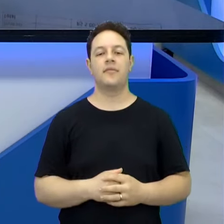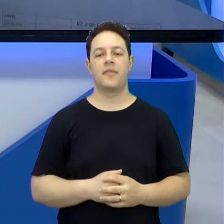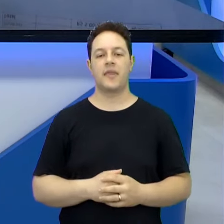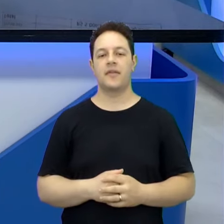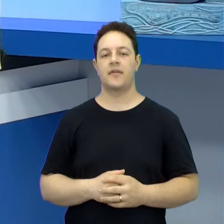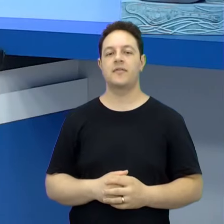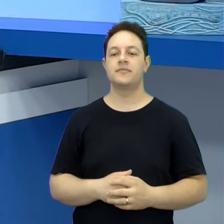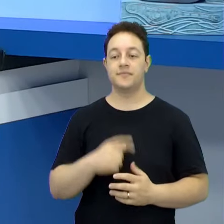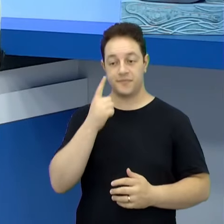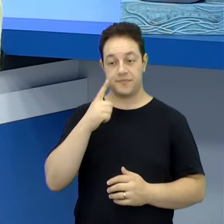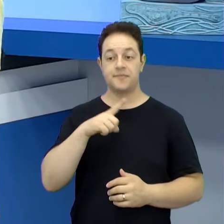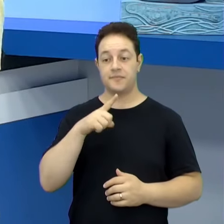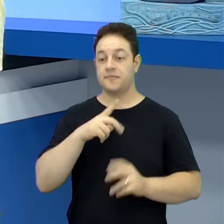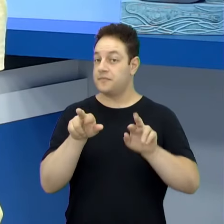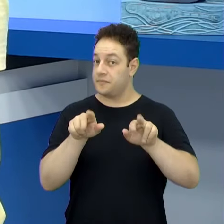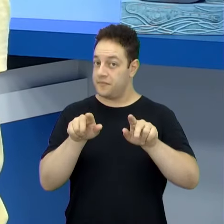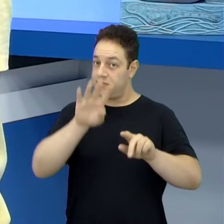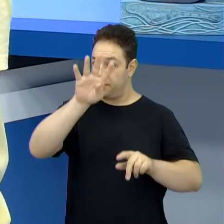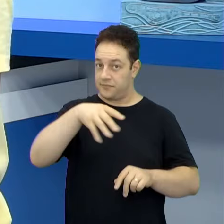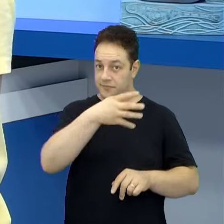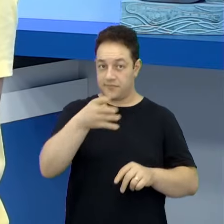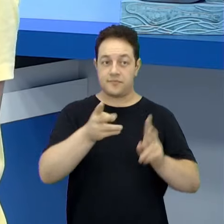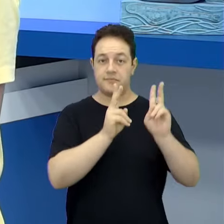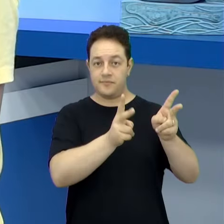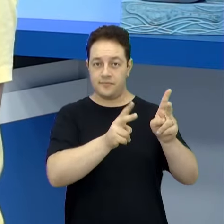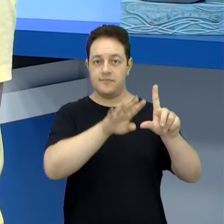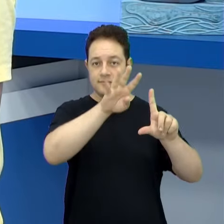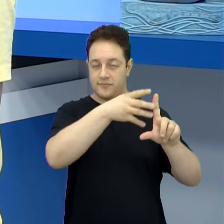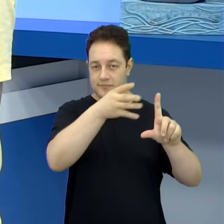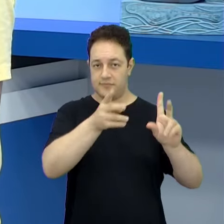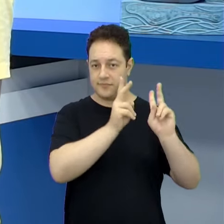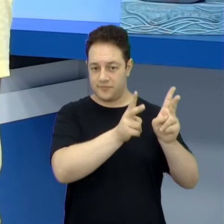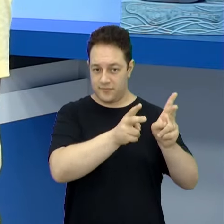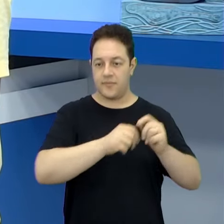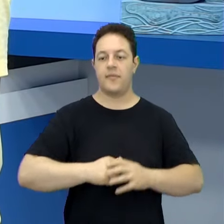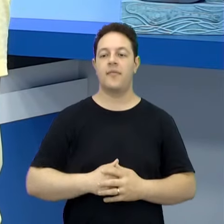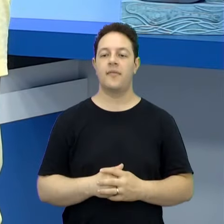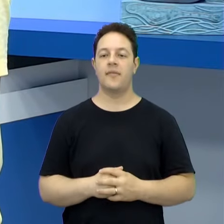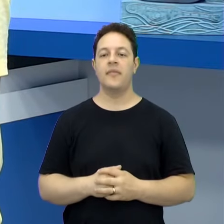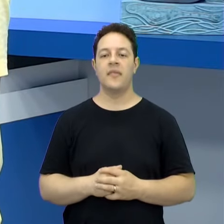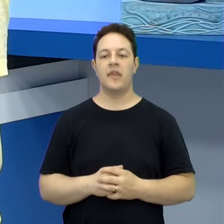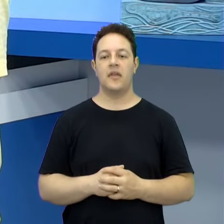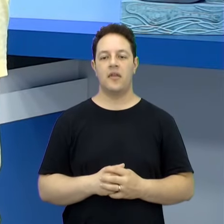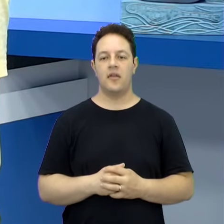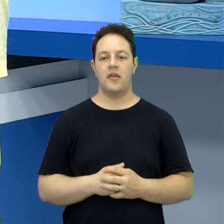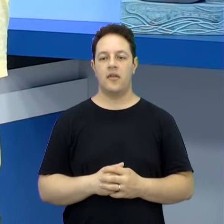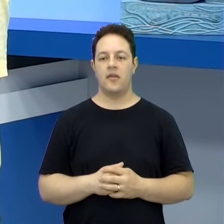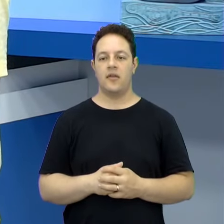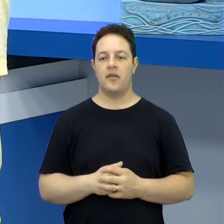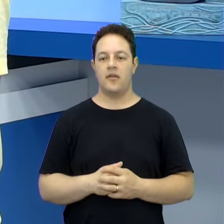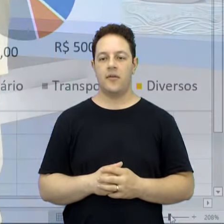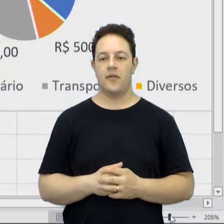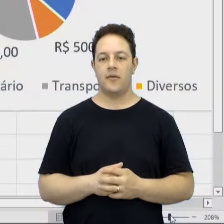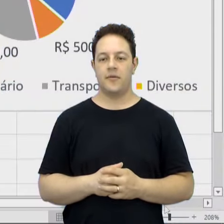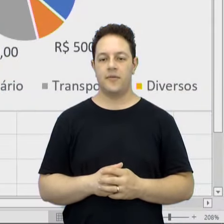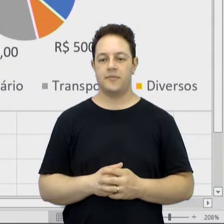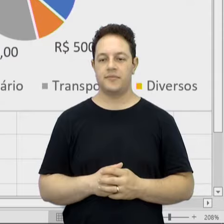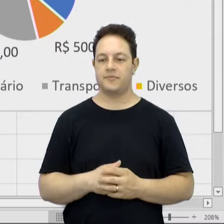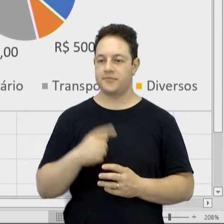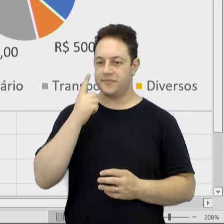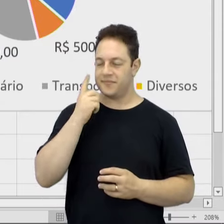ó, a mesma tabela projetada no Excel. Vou aumentar aqui um pouquinho.